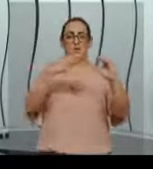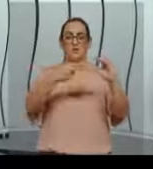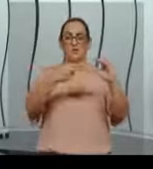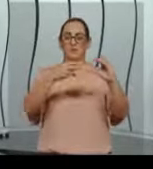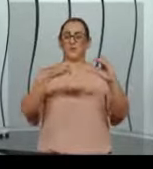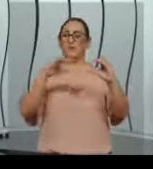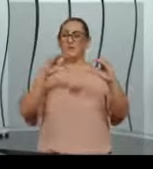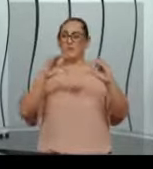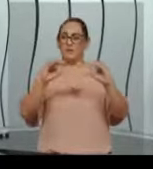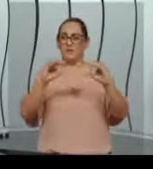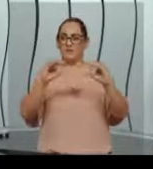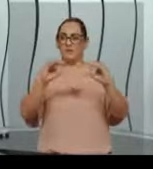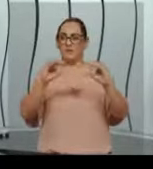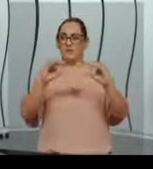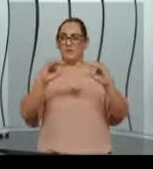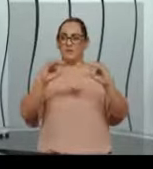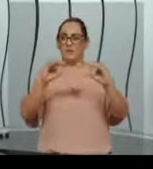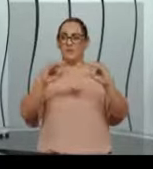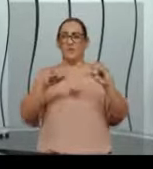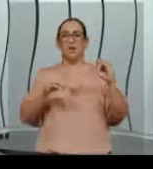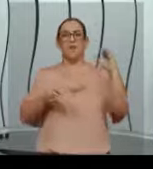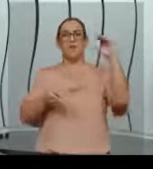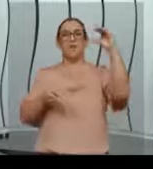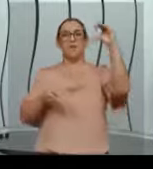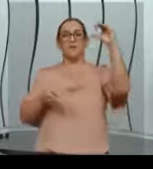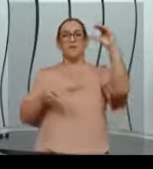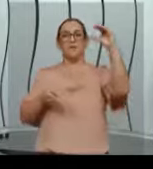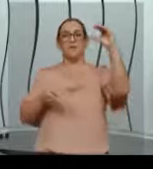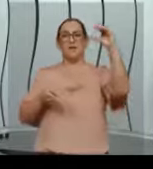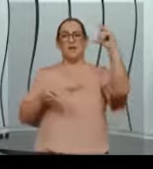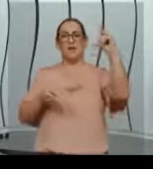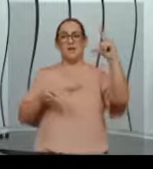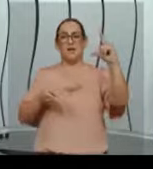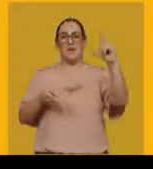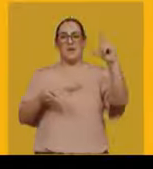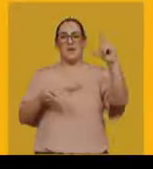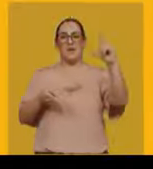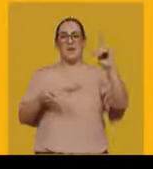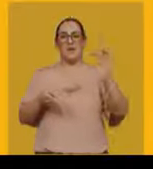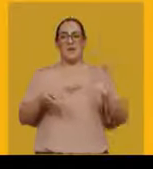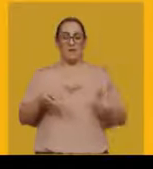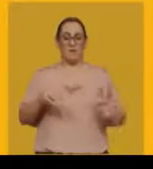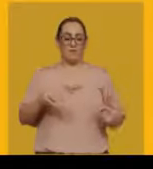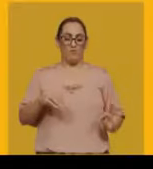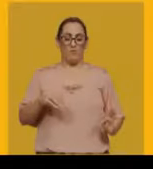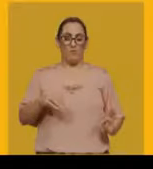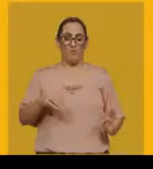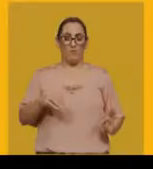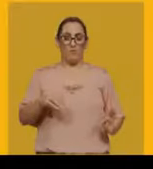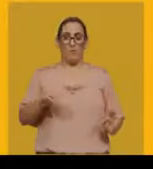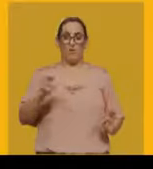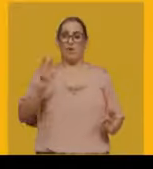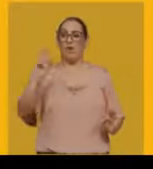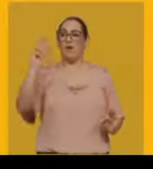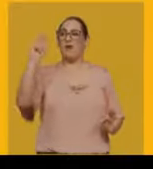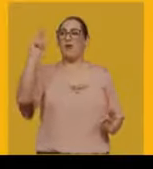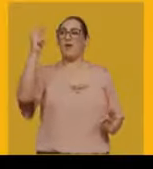um cloro, um Cl, um F, um flúor ligado a ele.